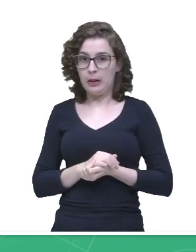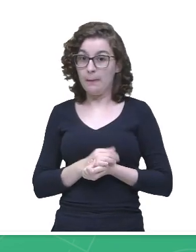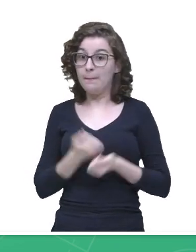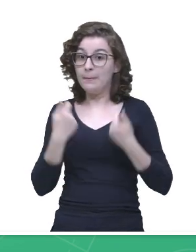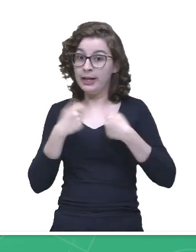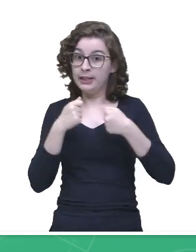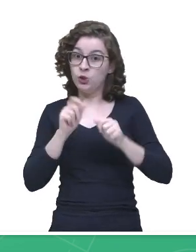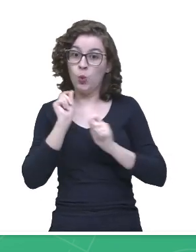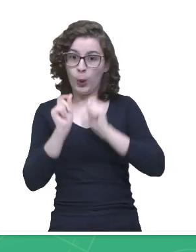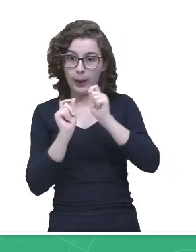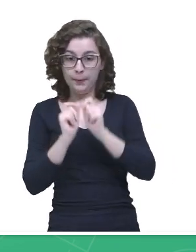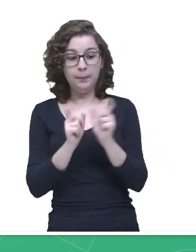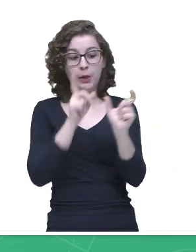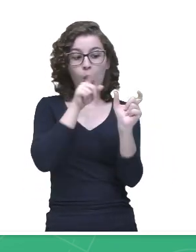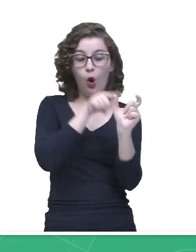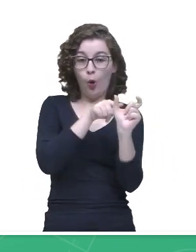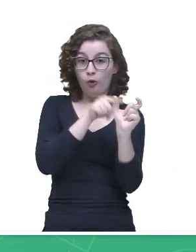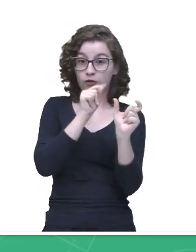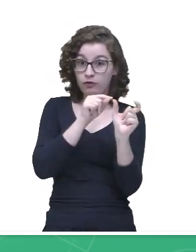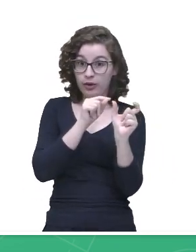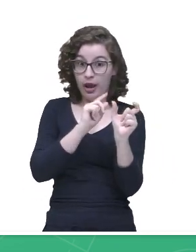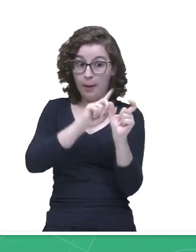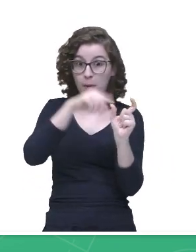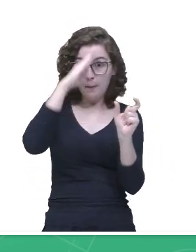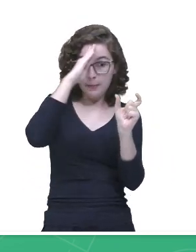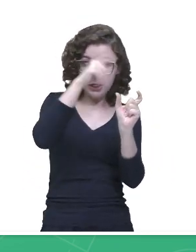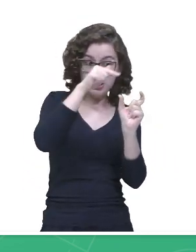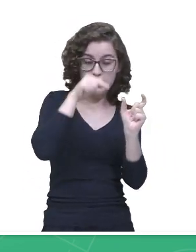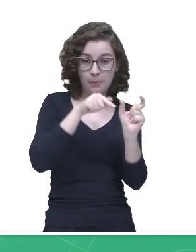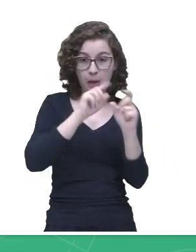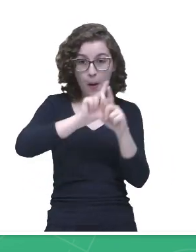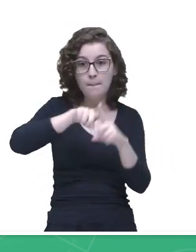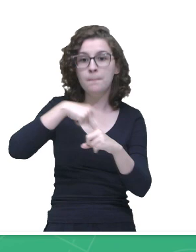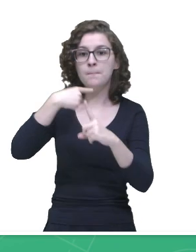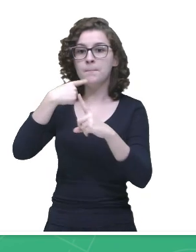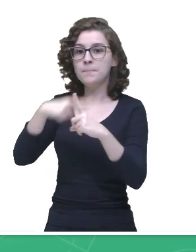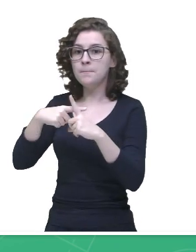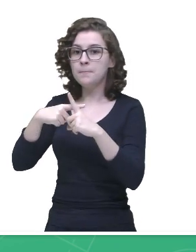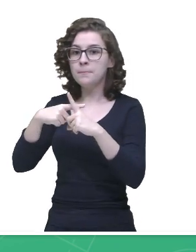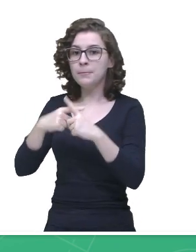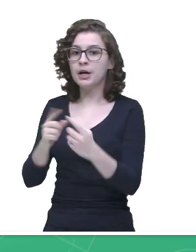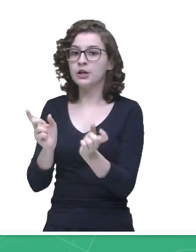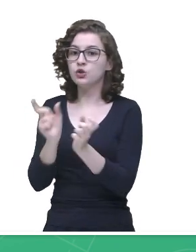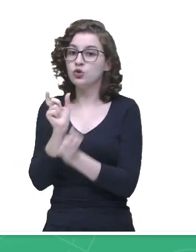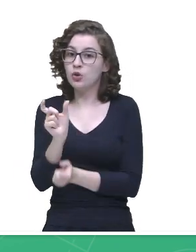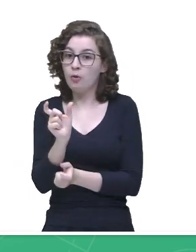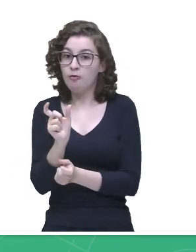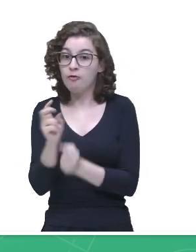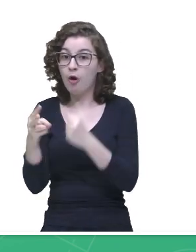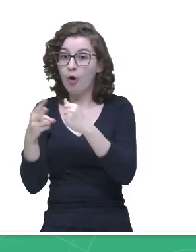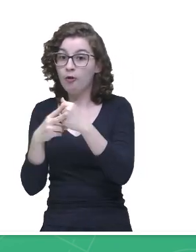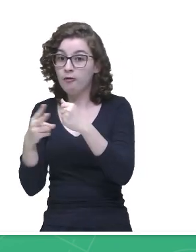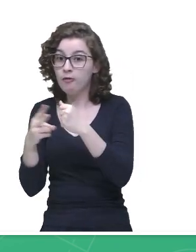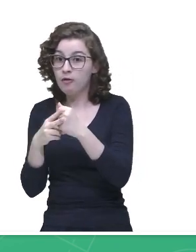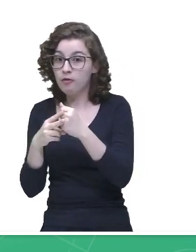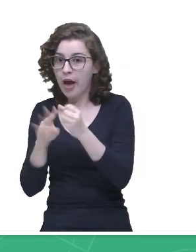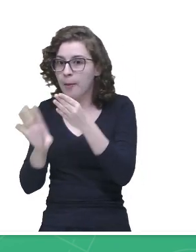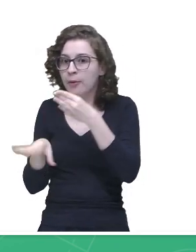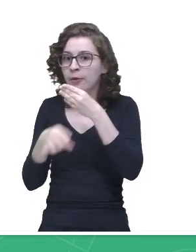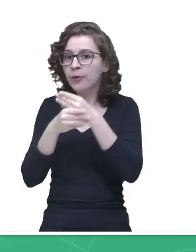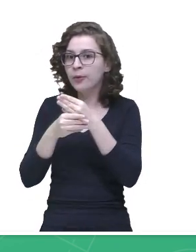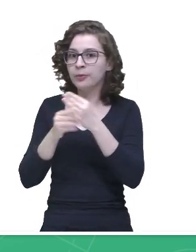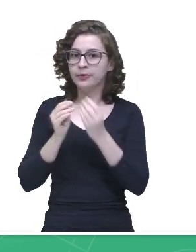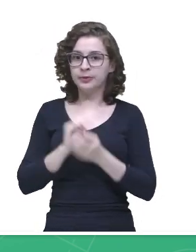conjugado, ele precisa de um verbo auxiliar. No caso, o verbo haber, no presente do indicativo, né? E depois você joga lá o quê?